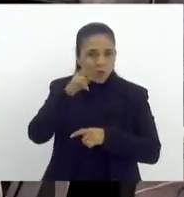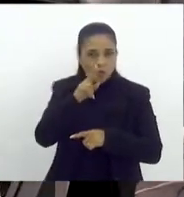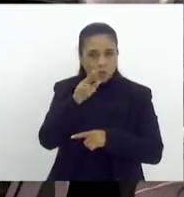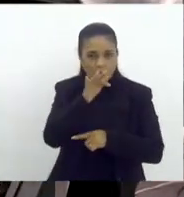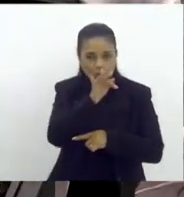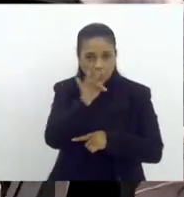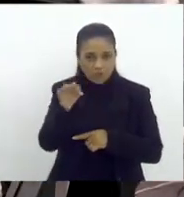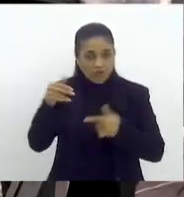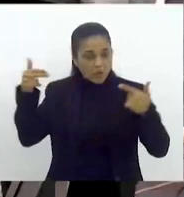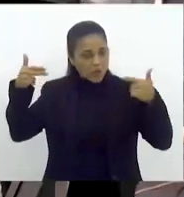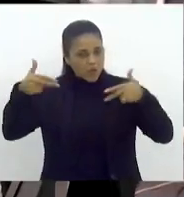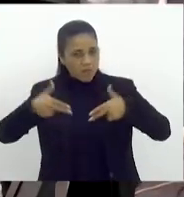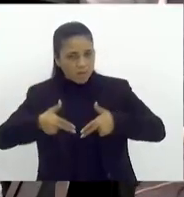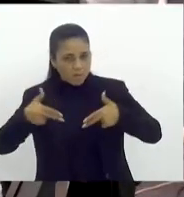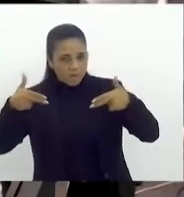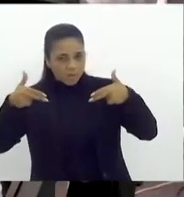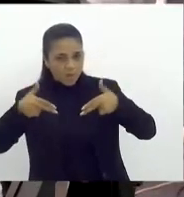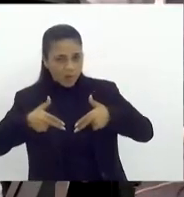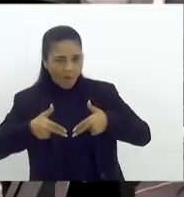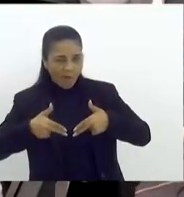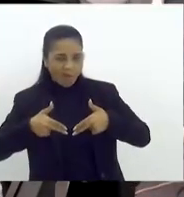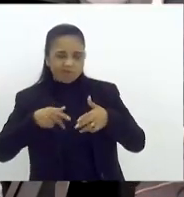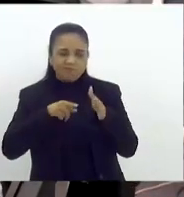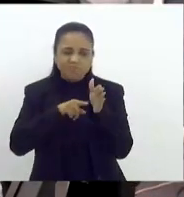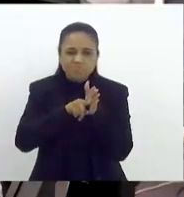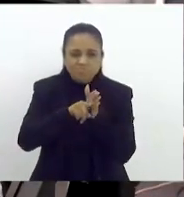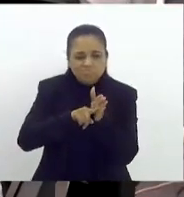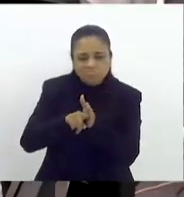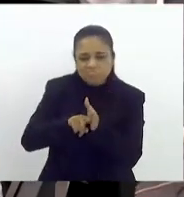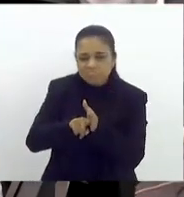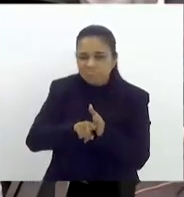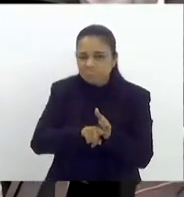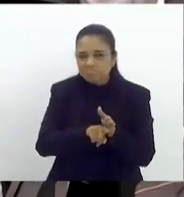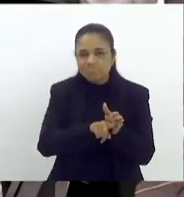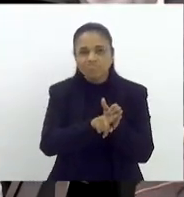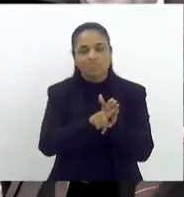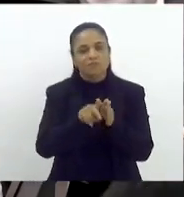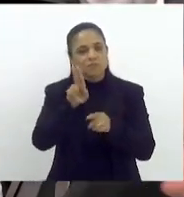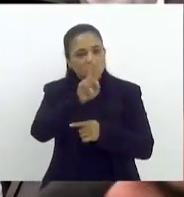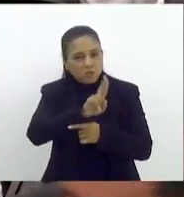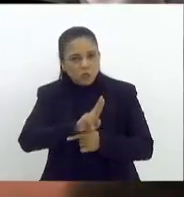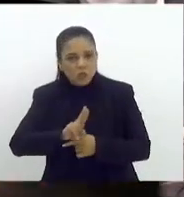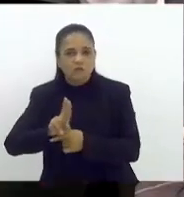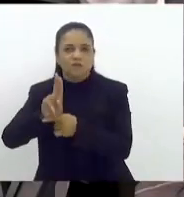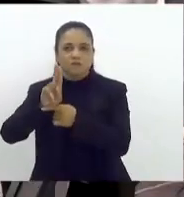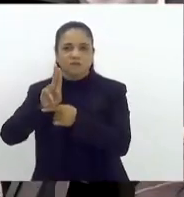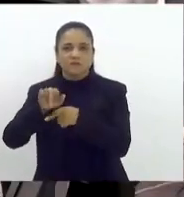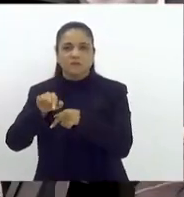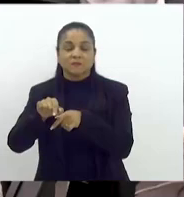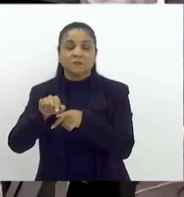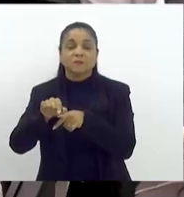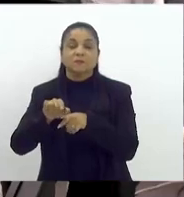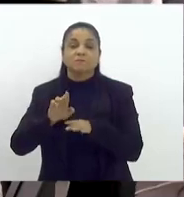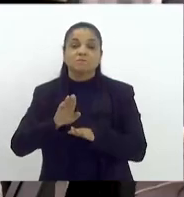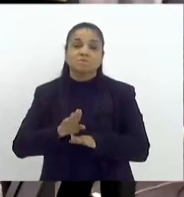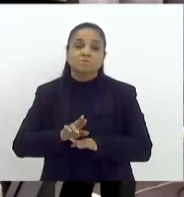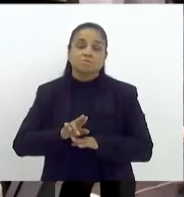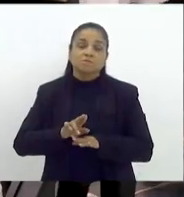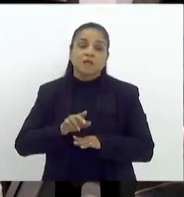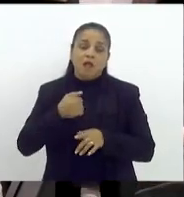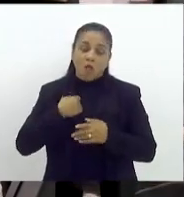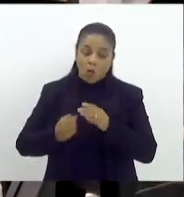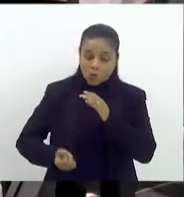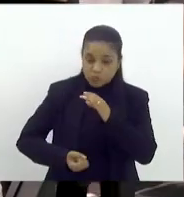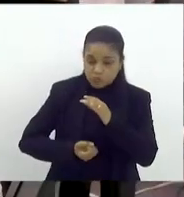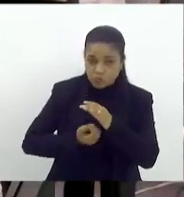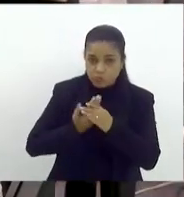Hip Hop sempre esteve nas minhas pesquisas na universidade mas eu criei